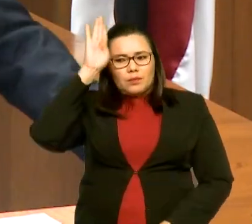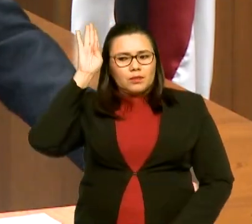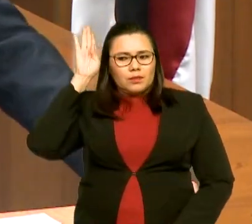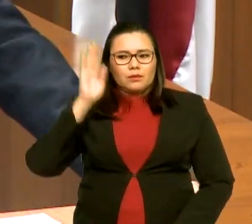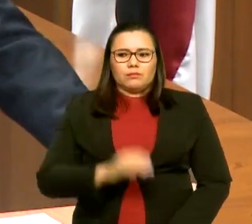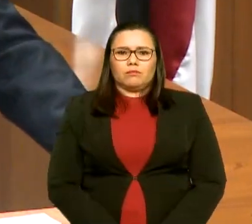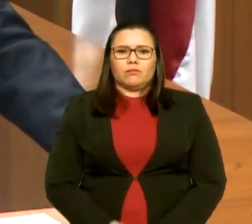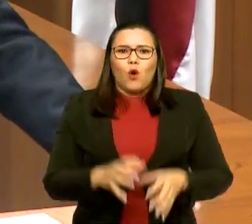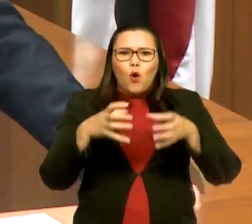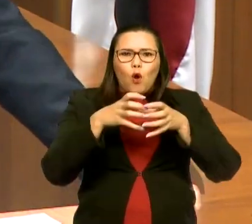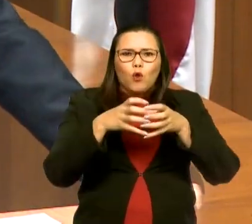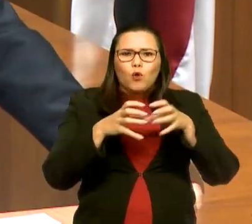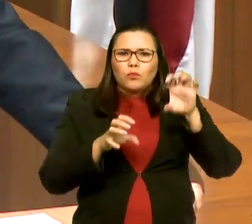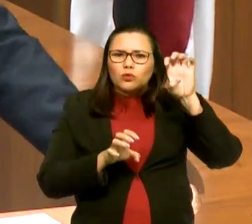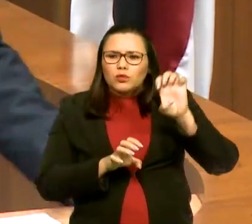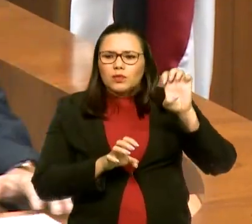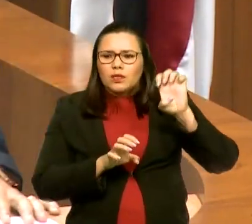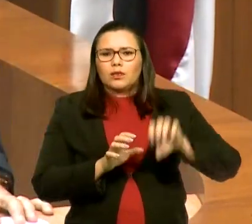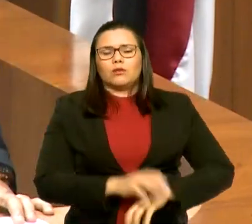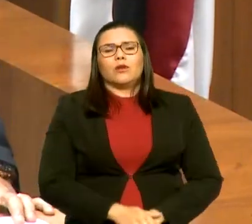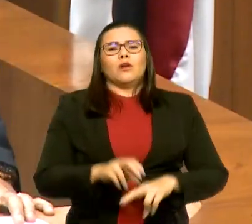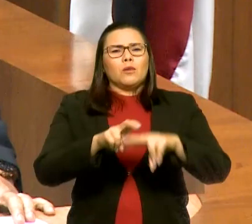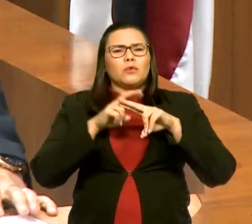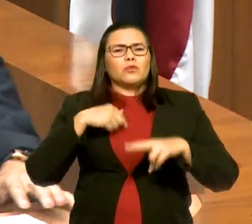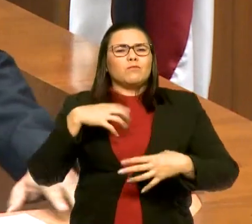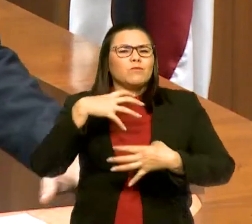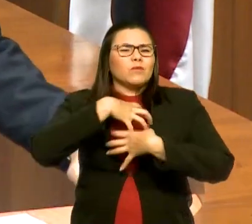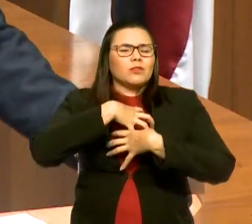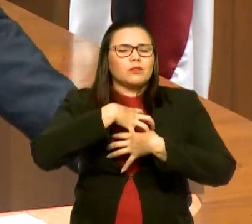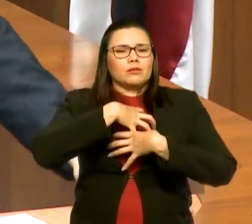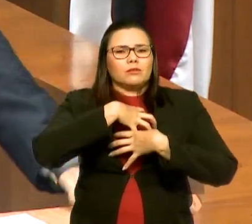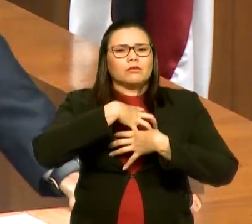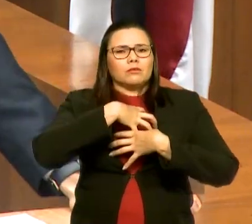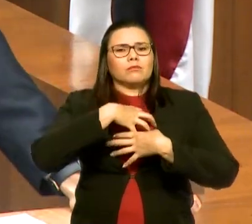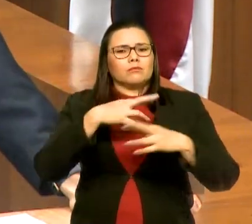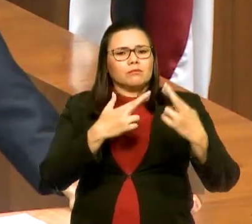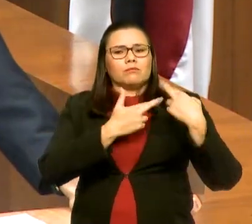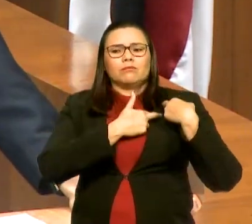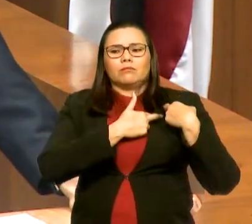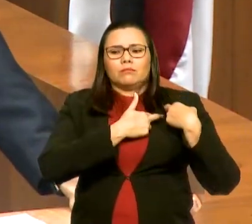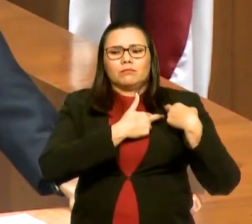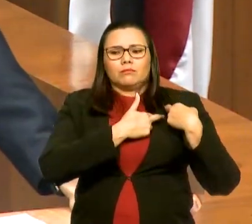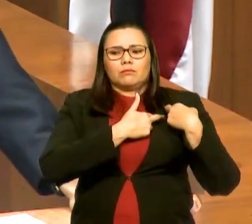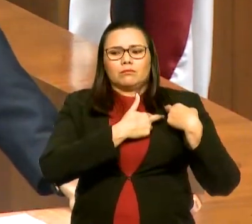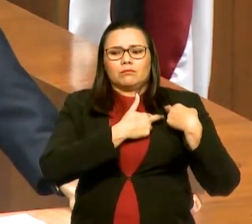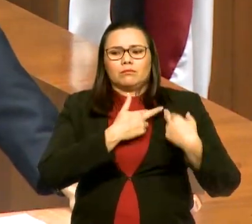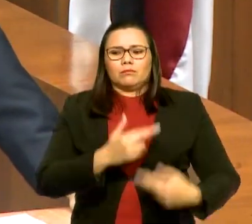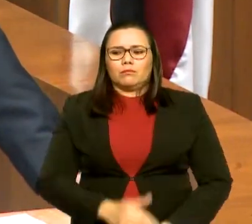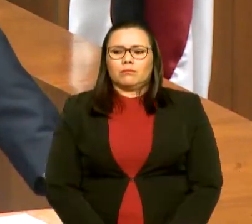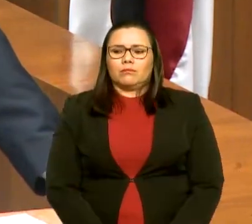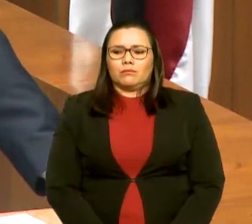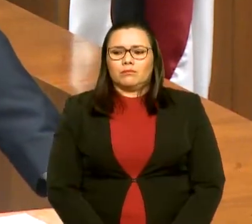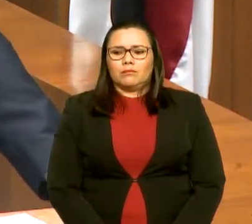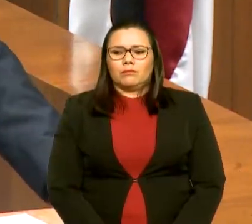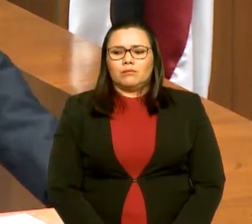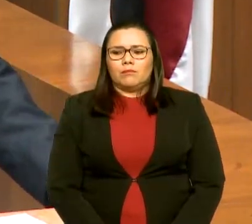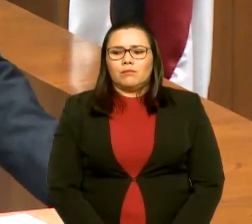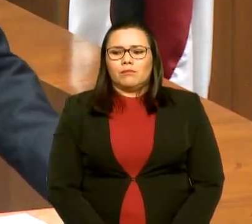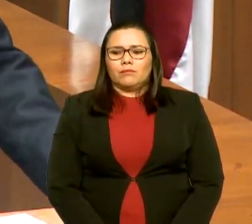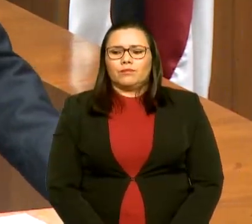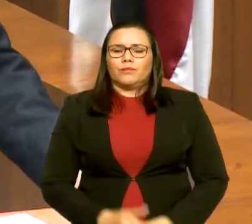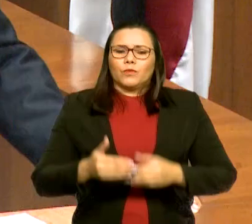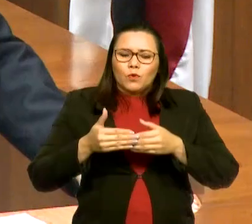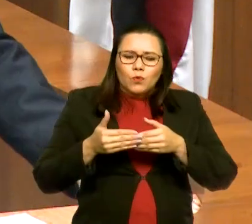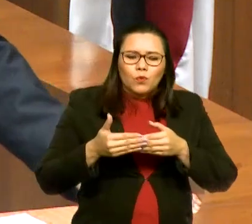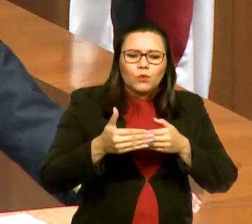E a gente tem um dever, eu agradeço, presidente, passei um pouquinho de tempo. Conclua, deputado. E a gente tem um dever de continuar